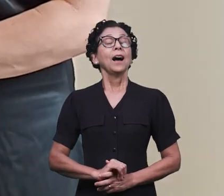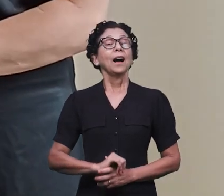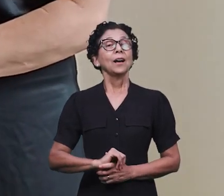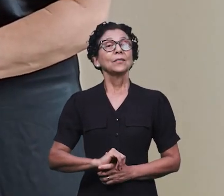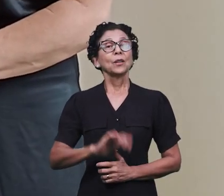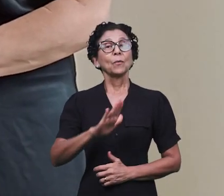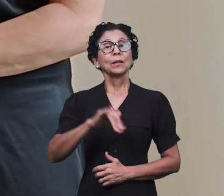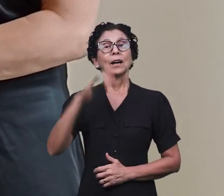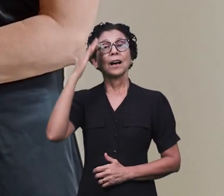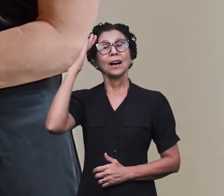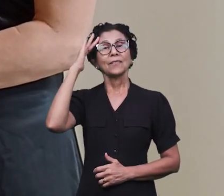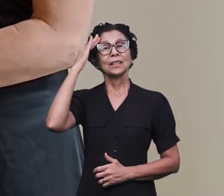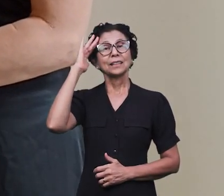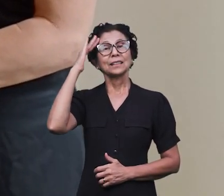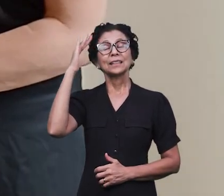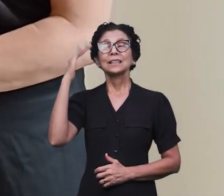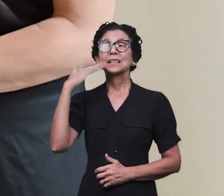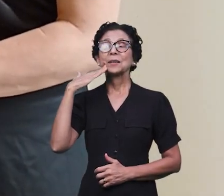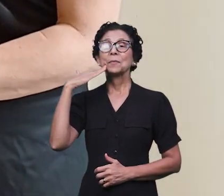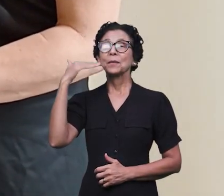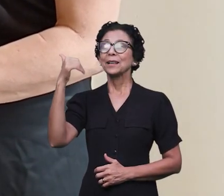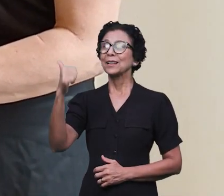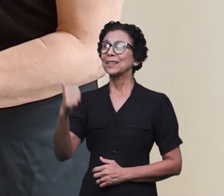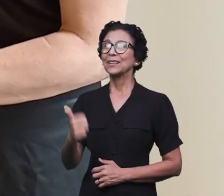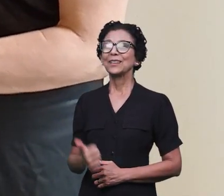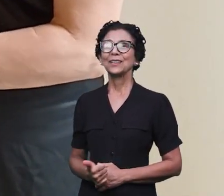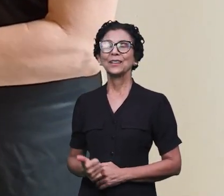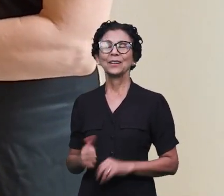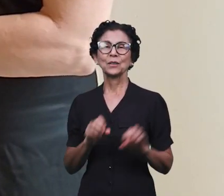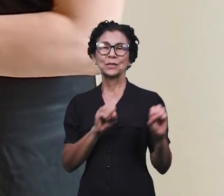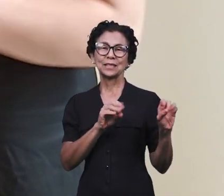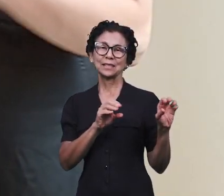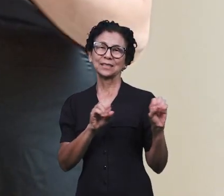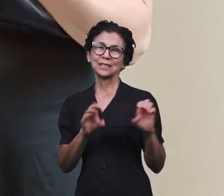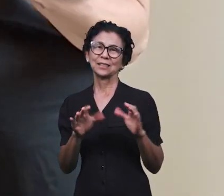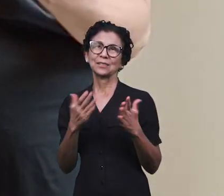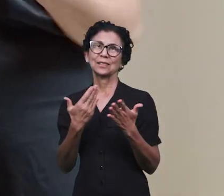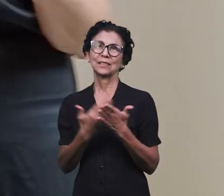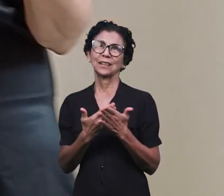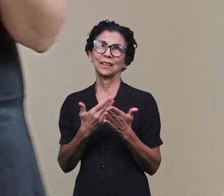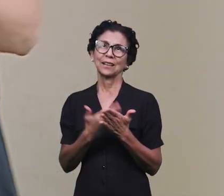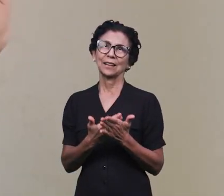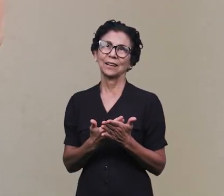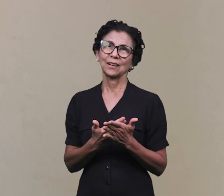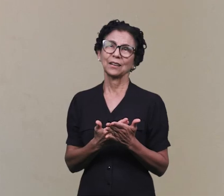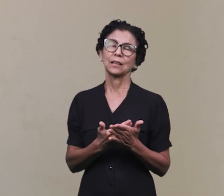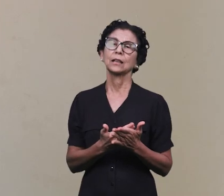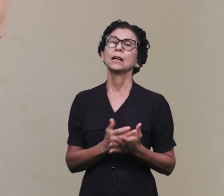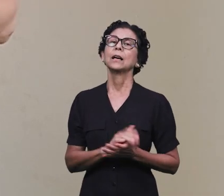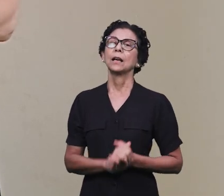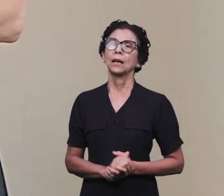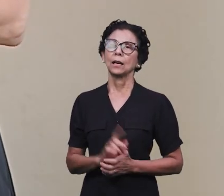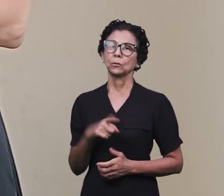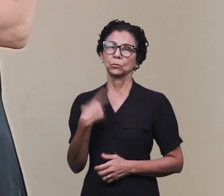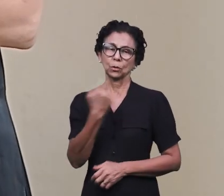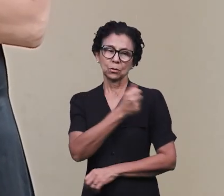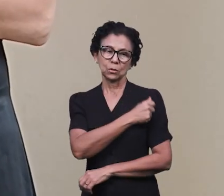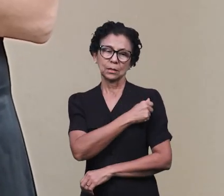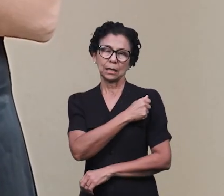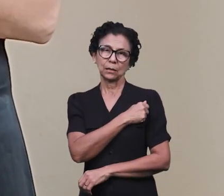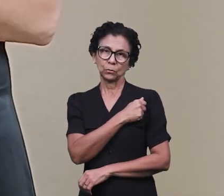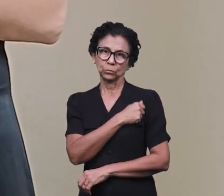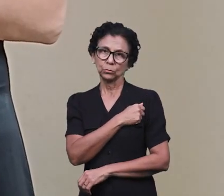compreenda melhor, o que tem sido falado aqui na aula. Nós precisamos conhecer bem os nossos